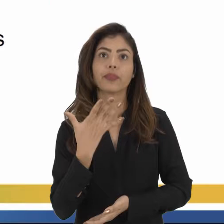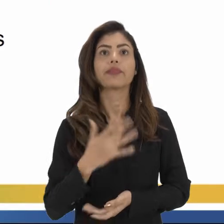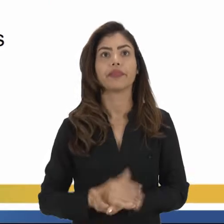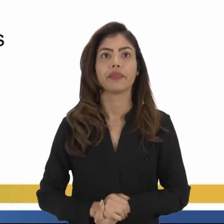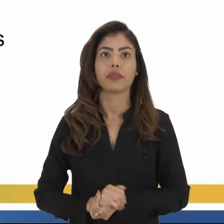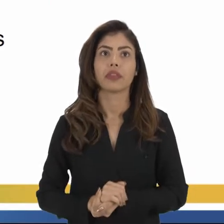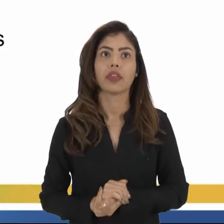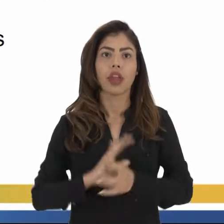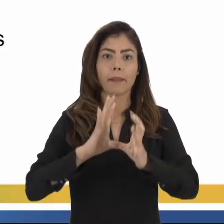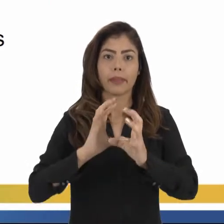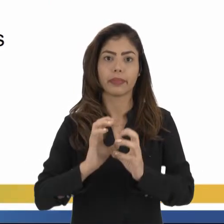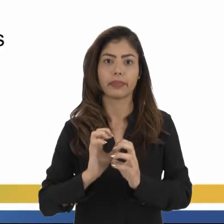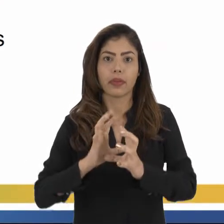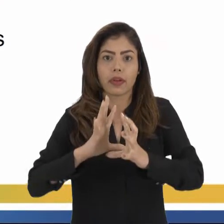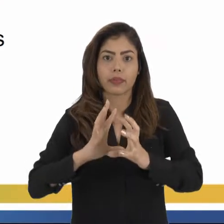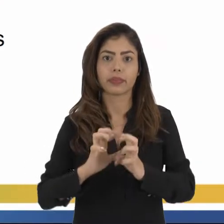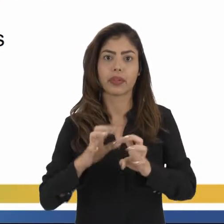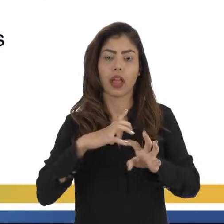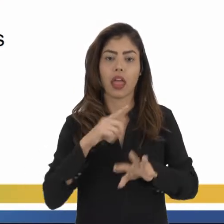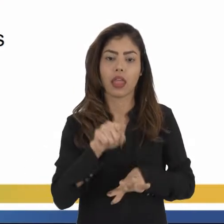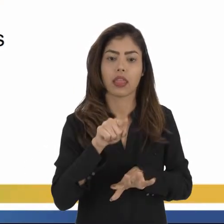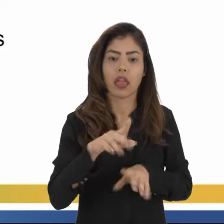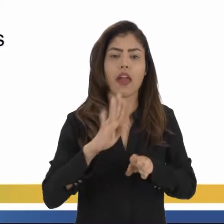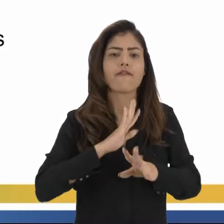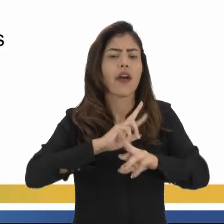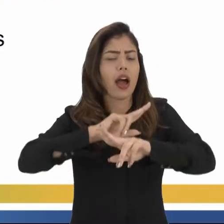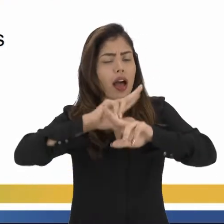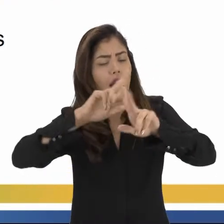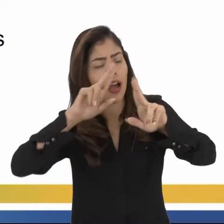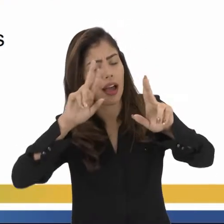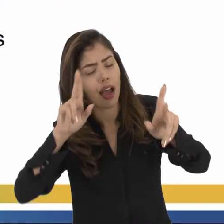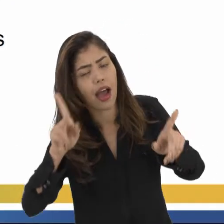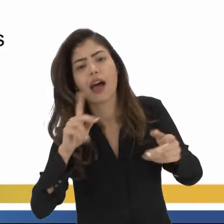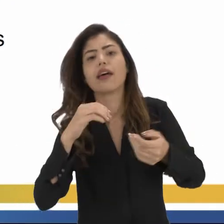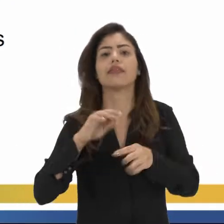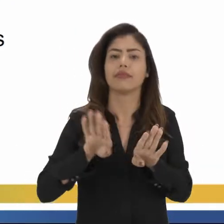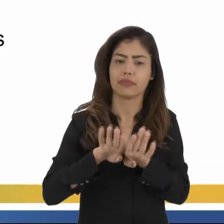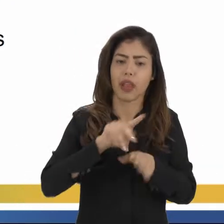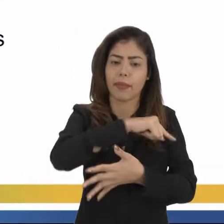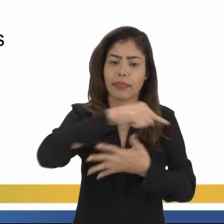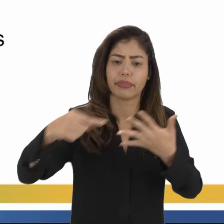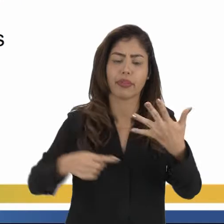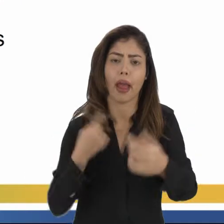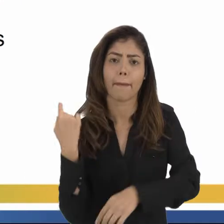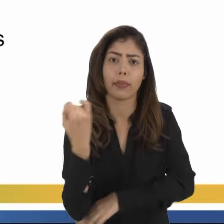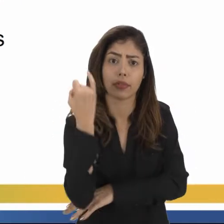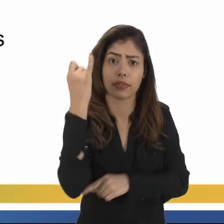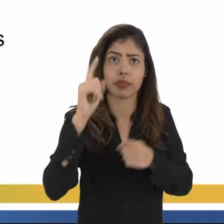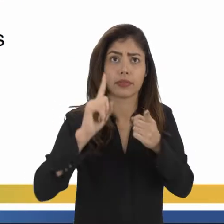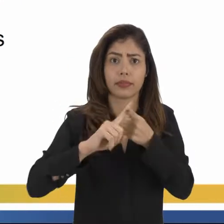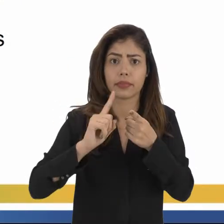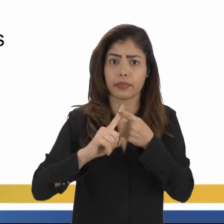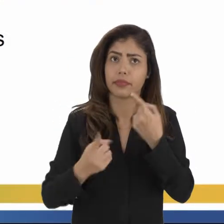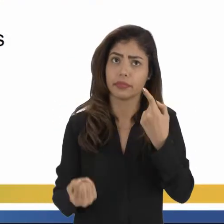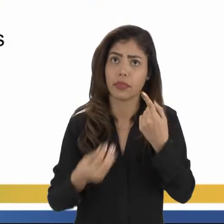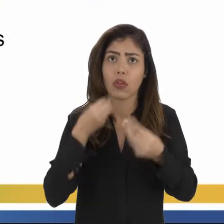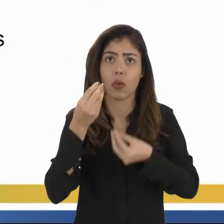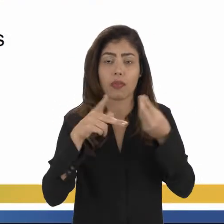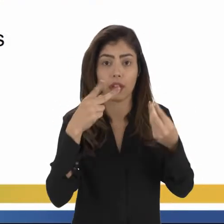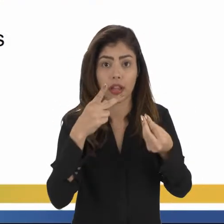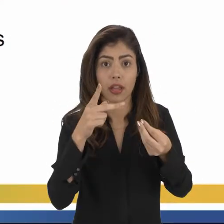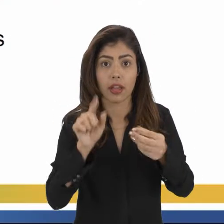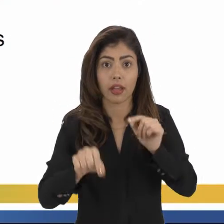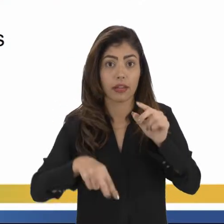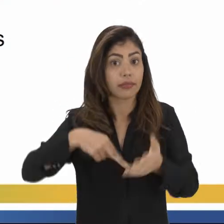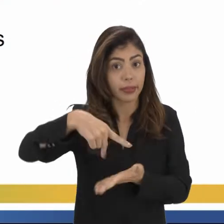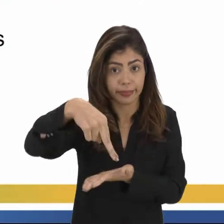a contração dessas estruturas é responsável por diversas funções. A principal delas é, como já disse,